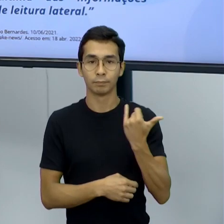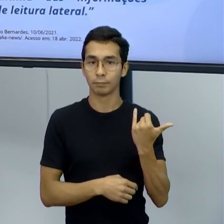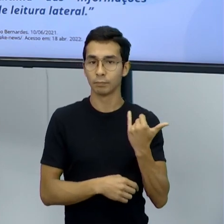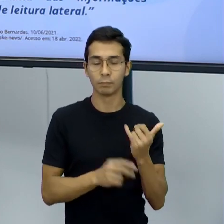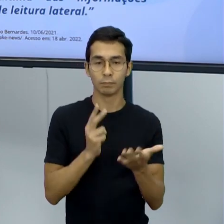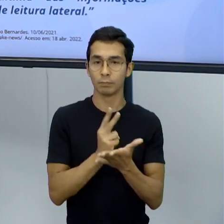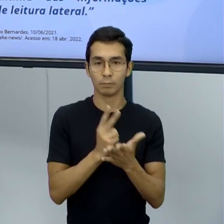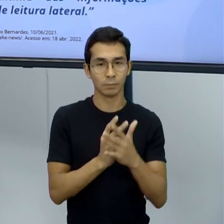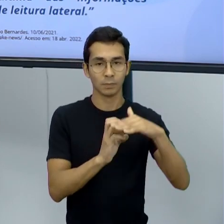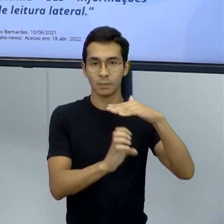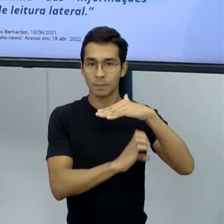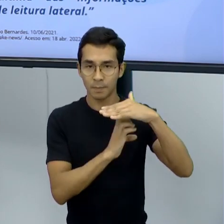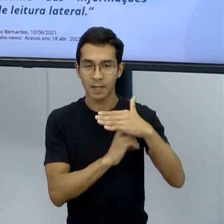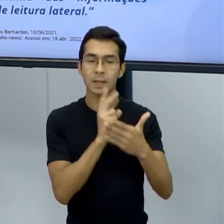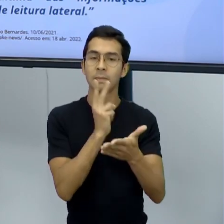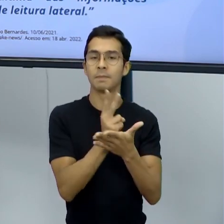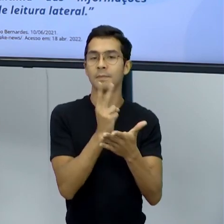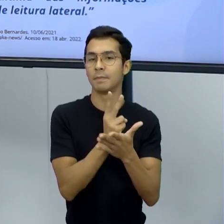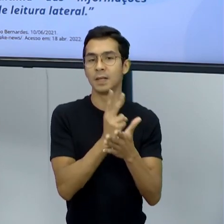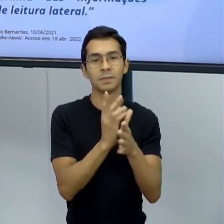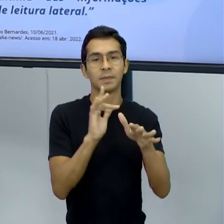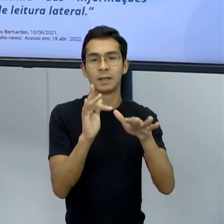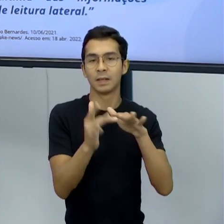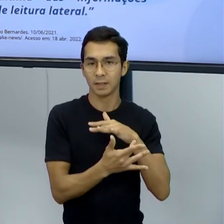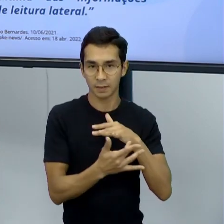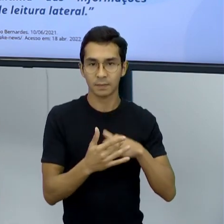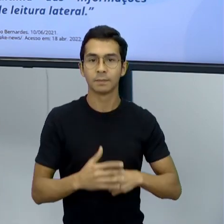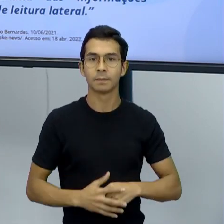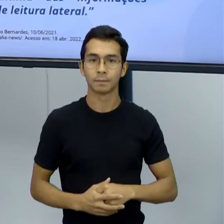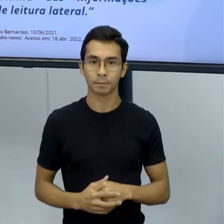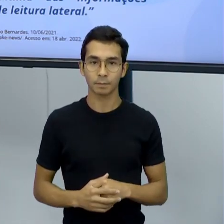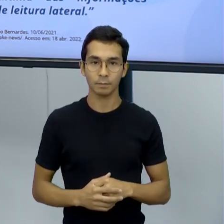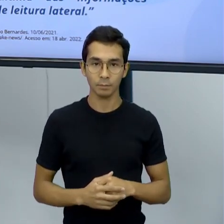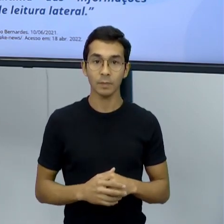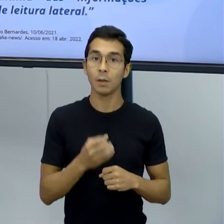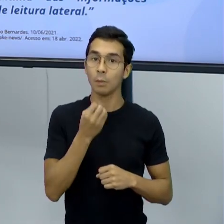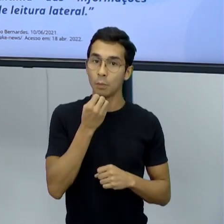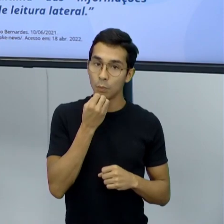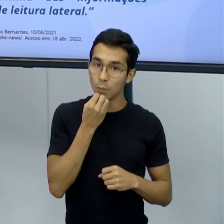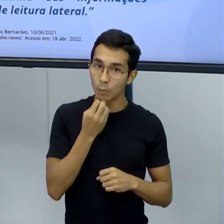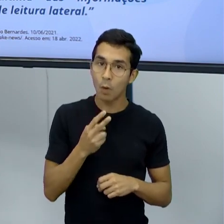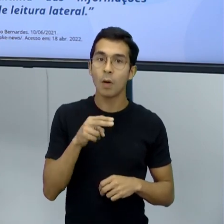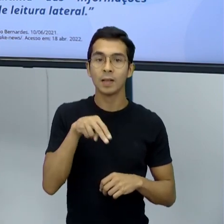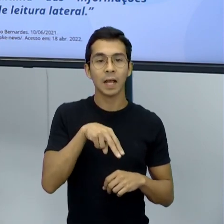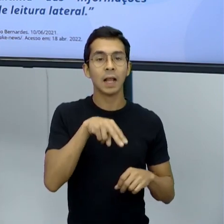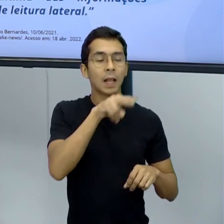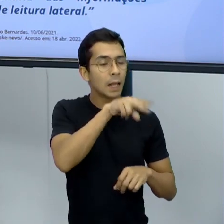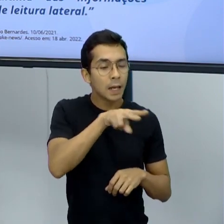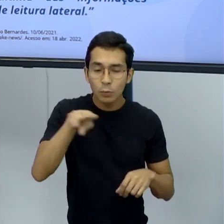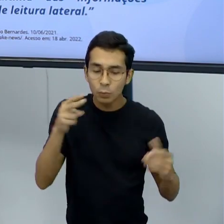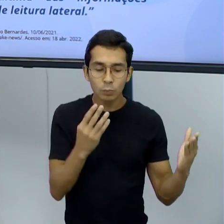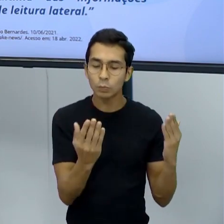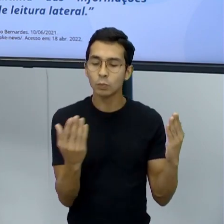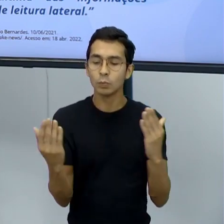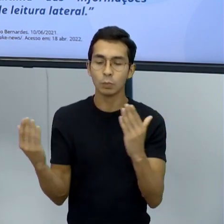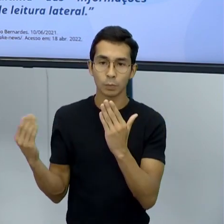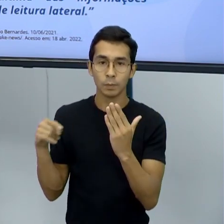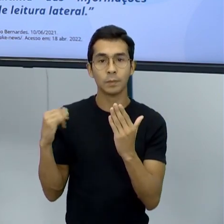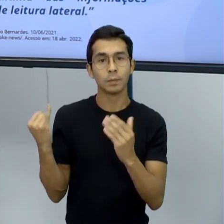mesma agência, que é o mesmo canal, que é o mesmo veículo. Fazer uma leitura lateral é você buscar informações de outros lados,